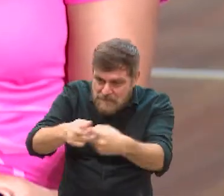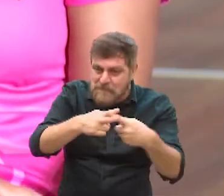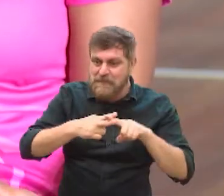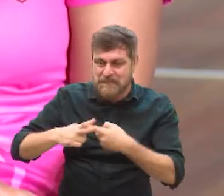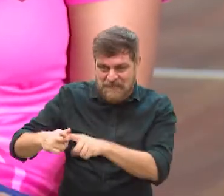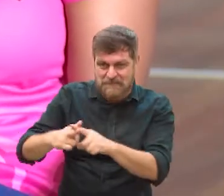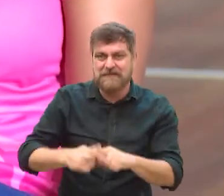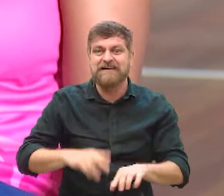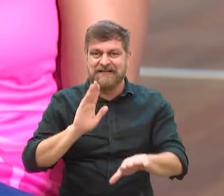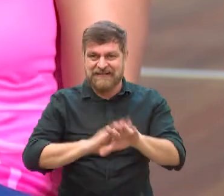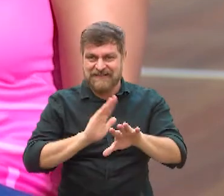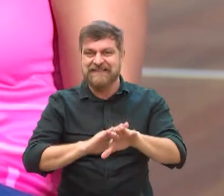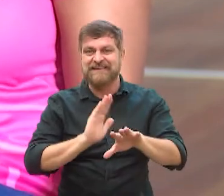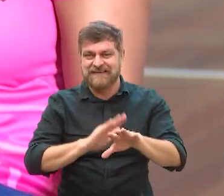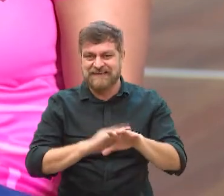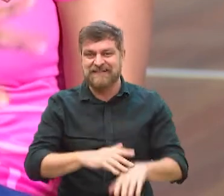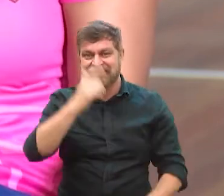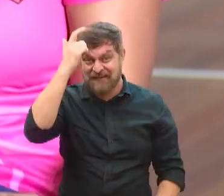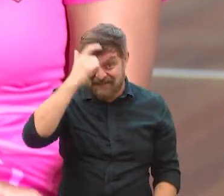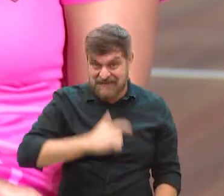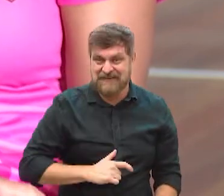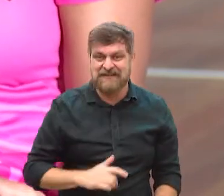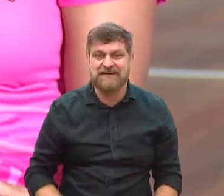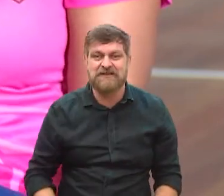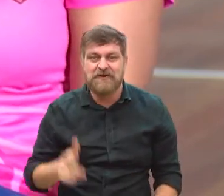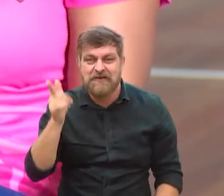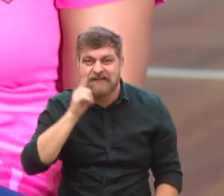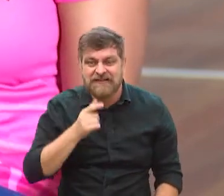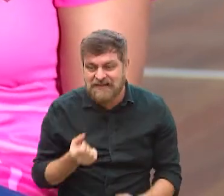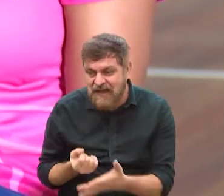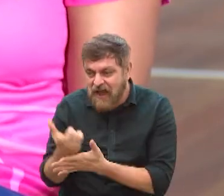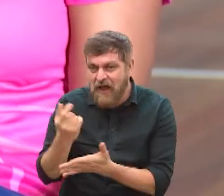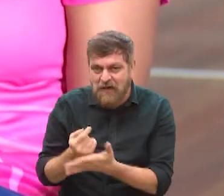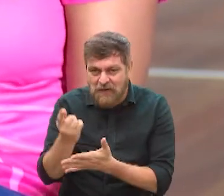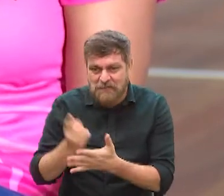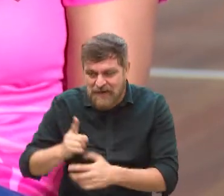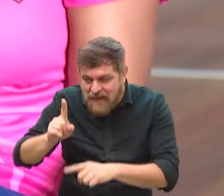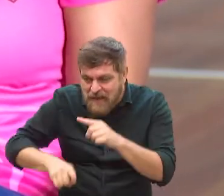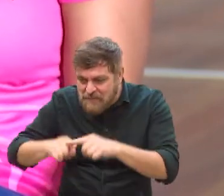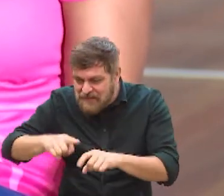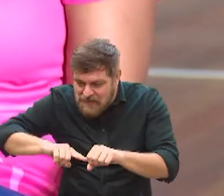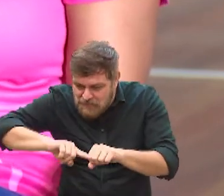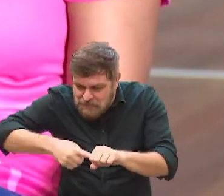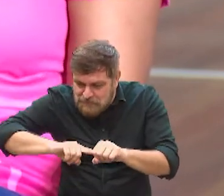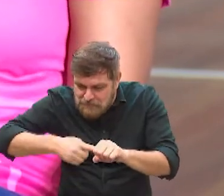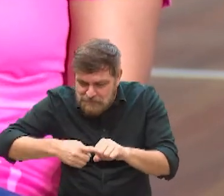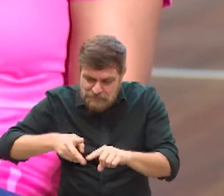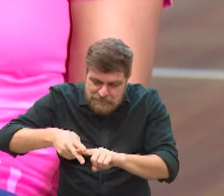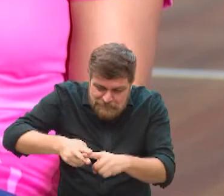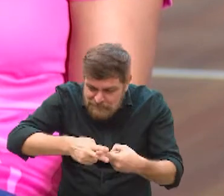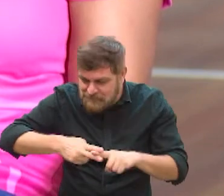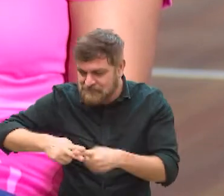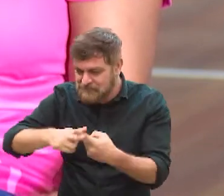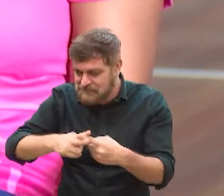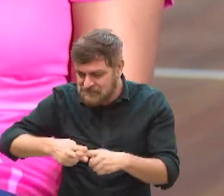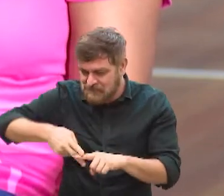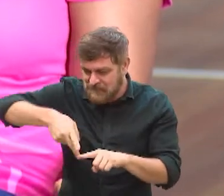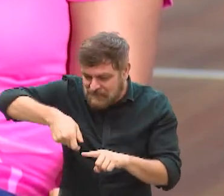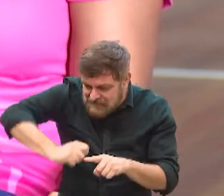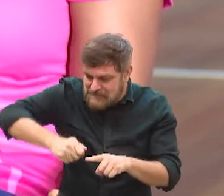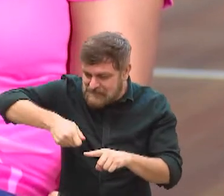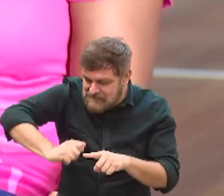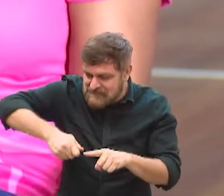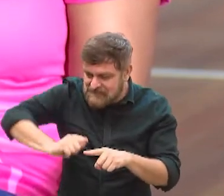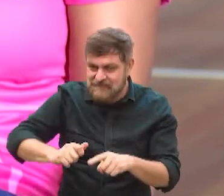posso fazer. Que eu já comprei até ali um joguinho de chave de fenda. E na